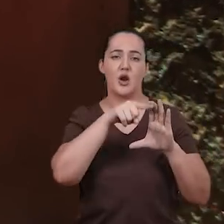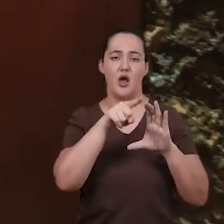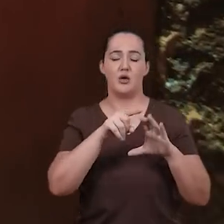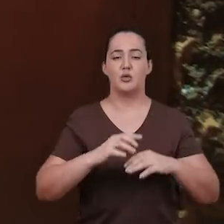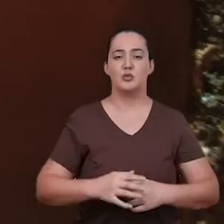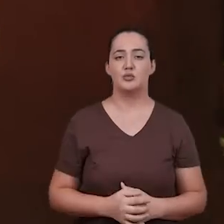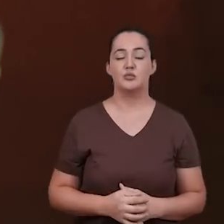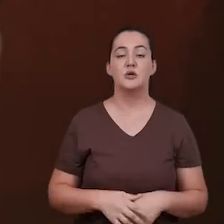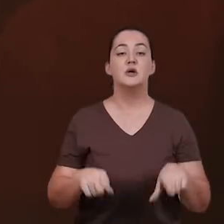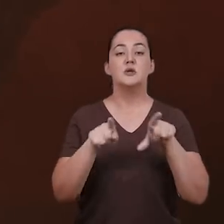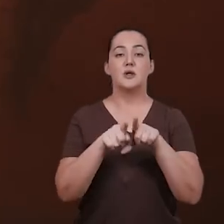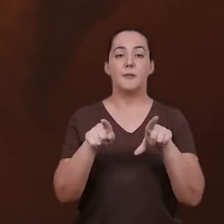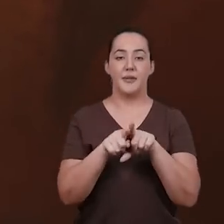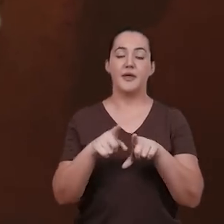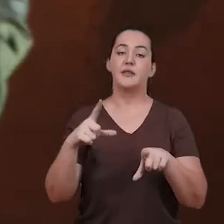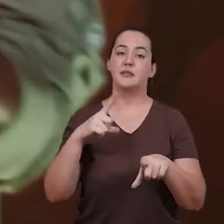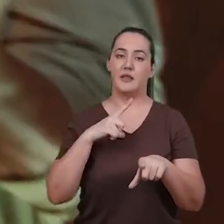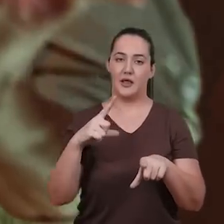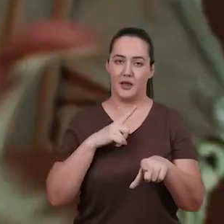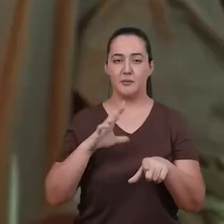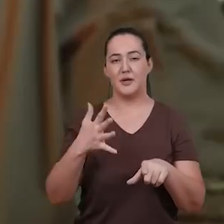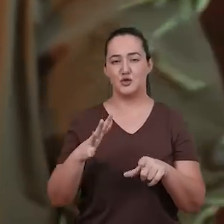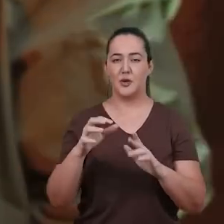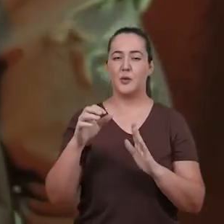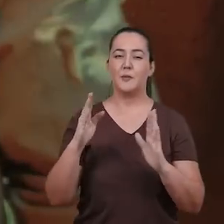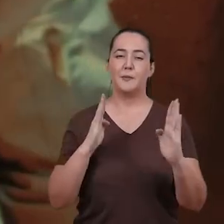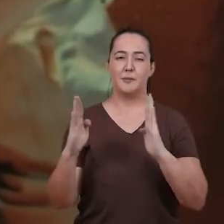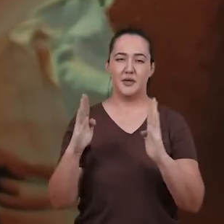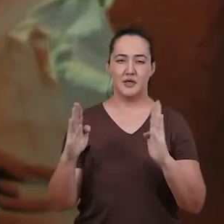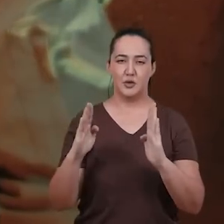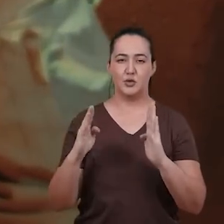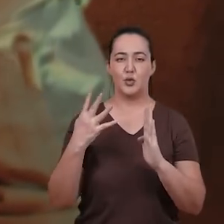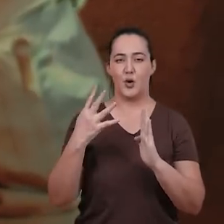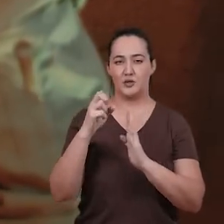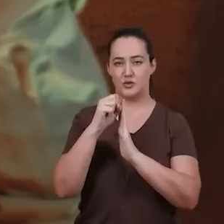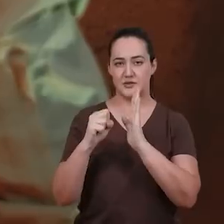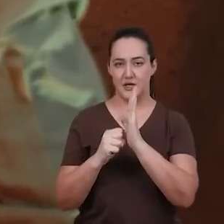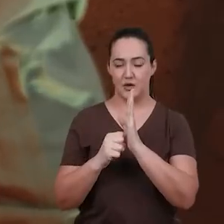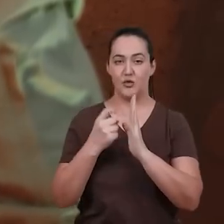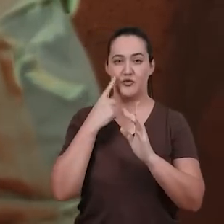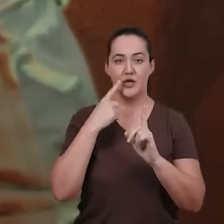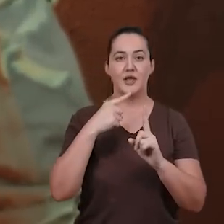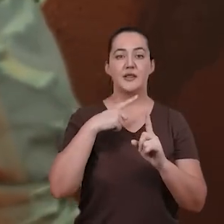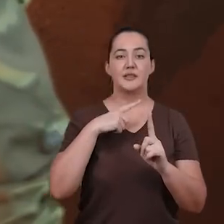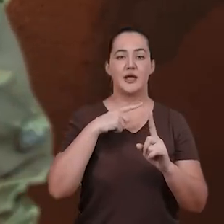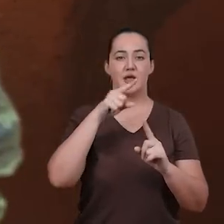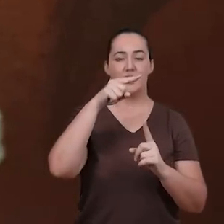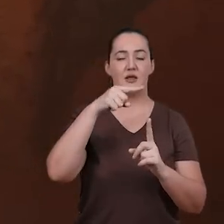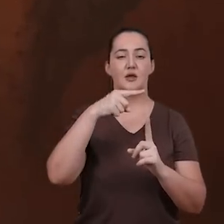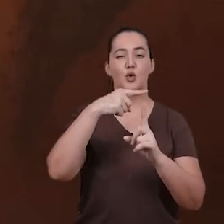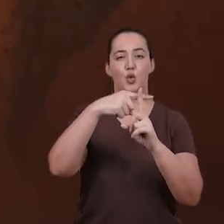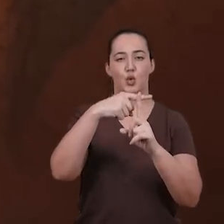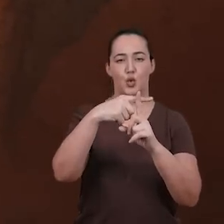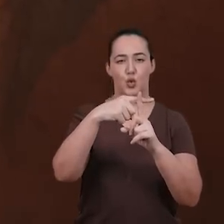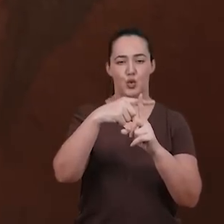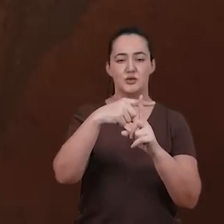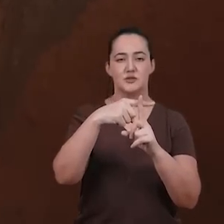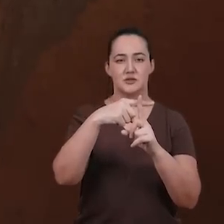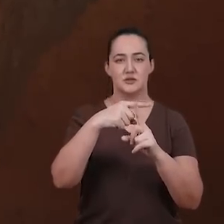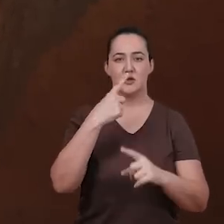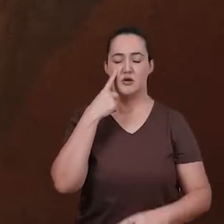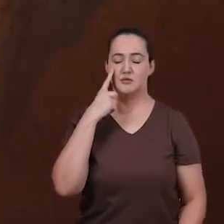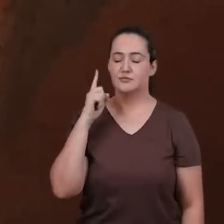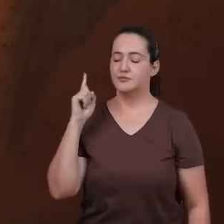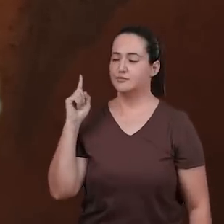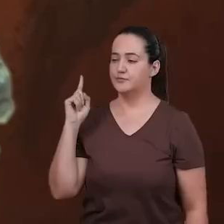temos, inclusive, algumas marcas posteriores ao quarto século. Vocês estão vendo aqui uma cruz. Vou passar aqui o dedo onde está justamente a